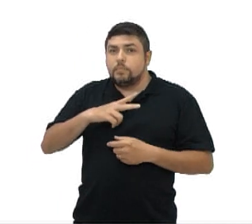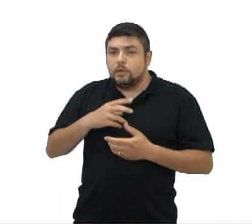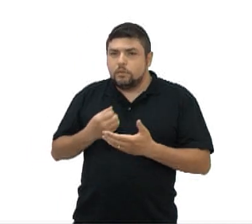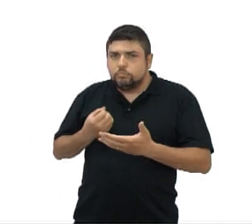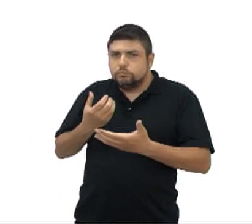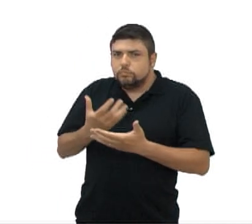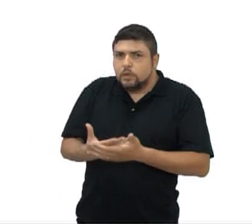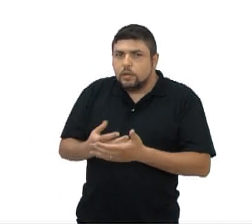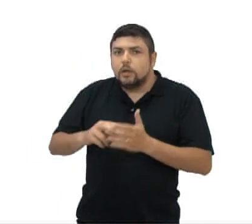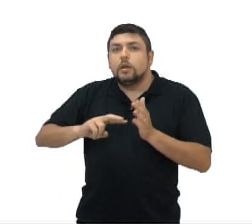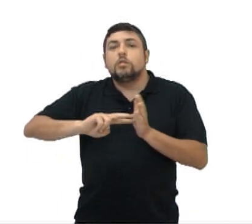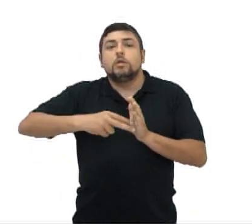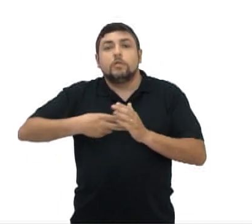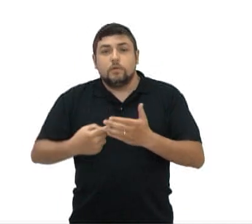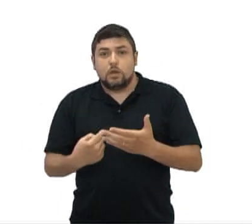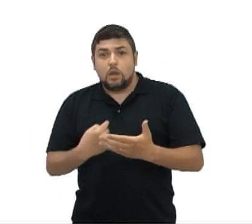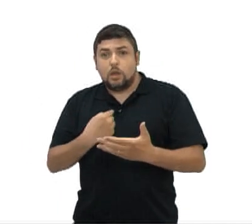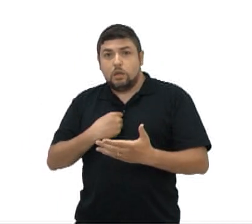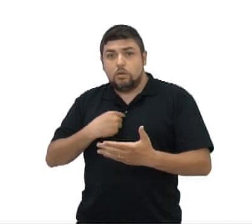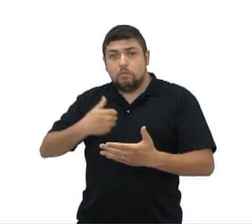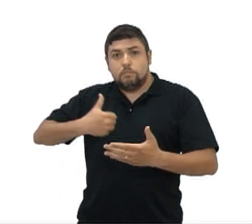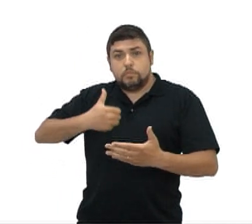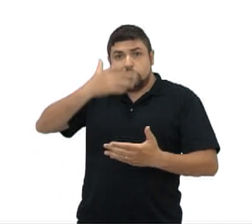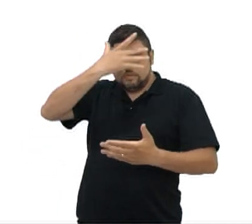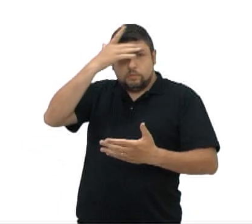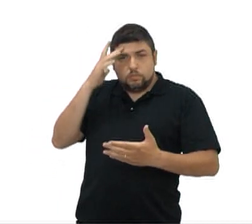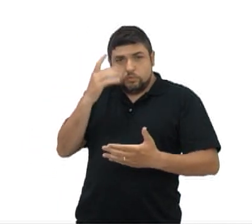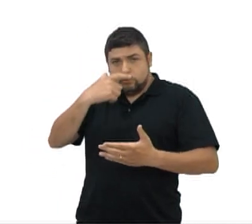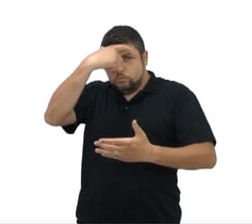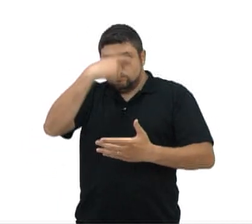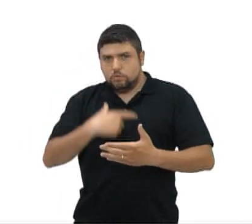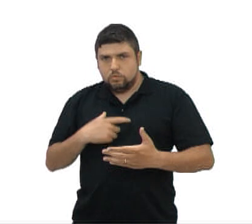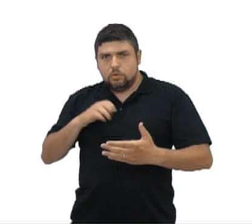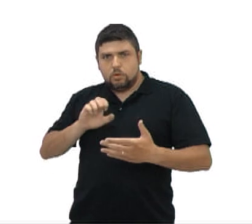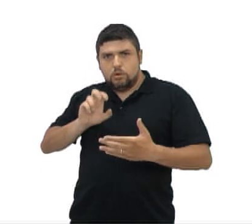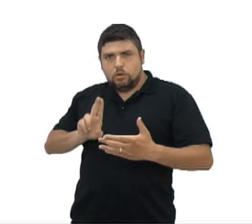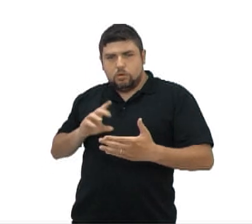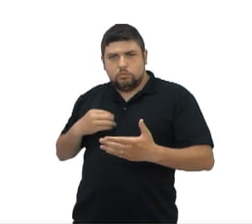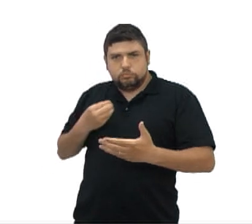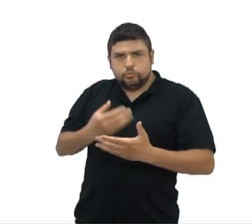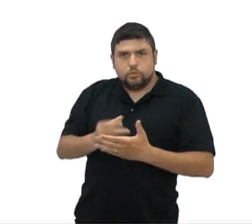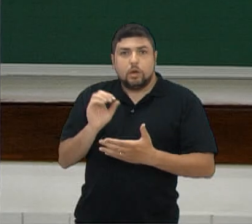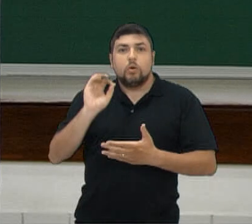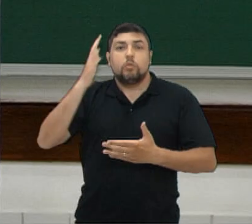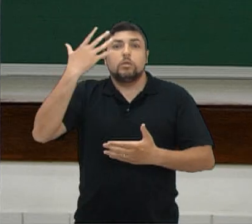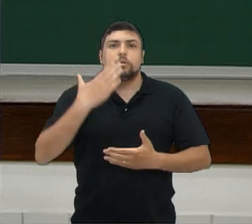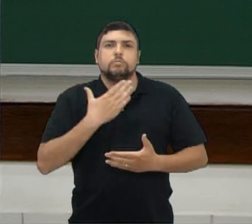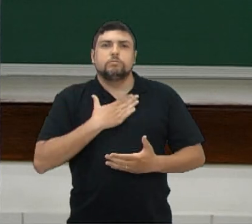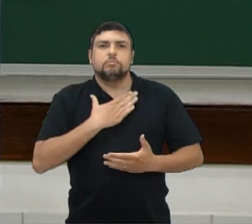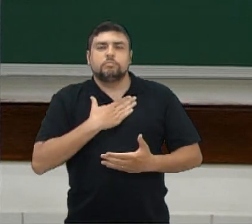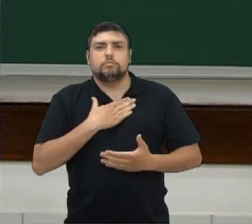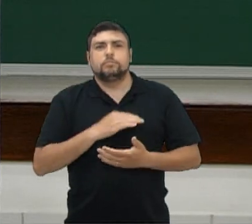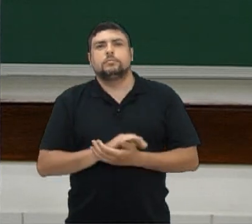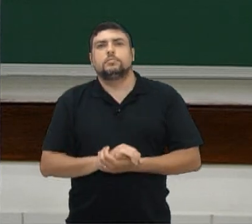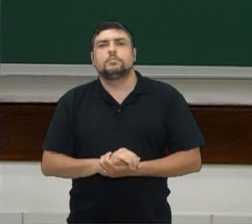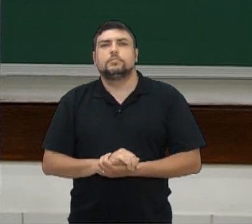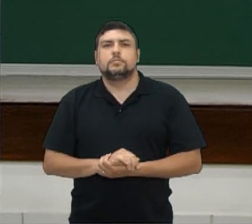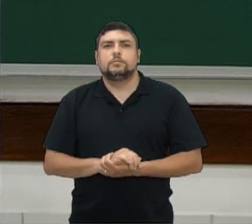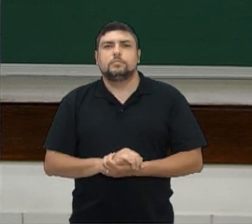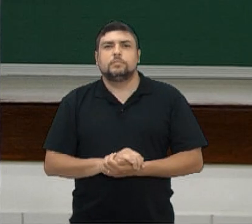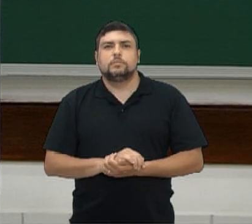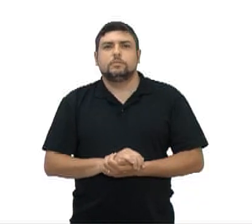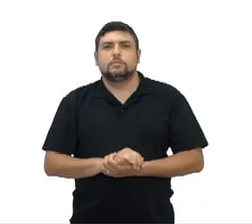primeira pessoa, pois se referem aos acontecimentos ocorridos com o autor do relato, certo?